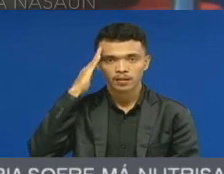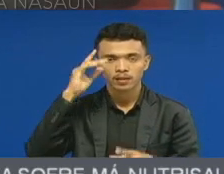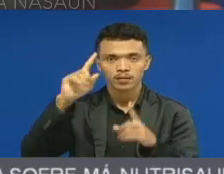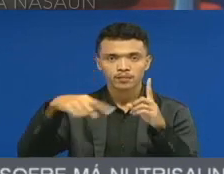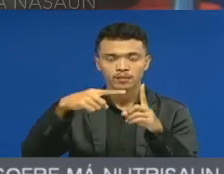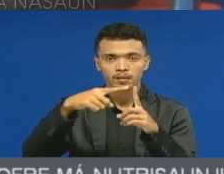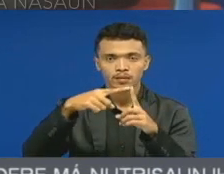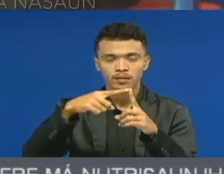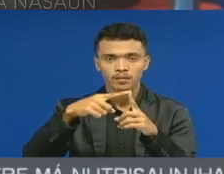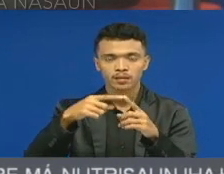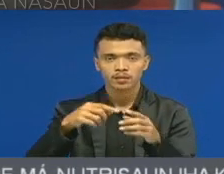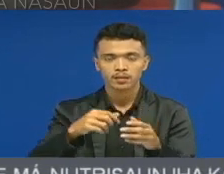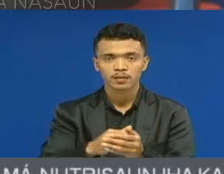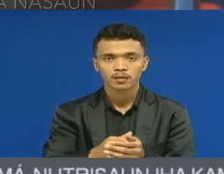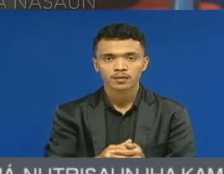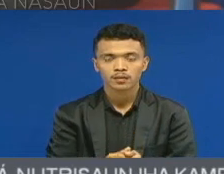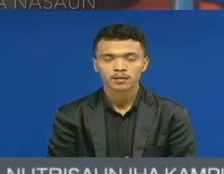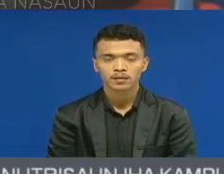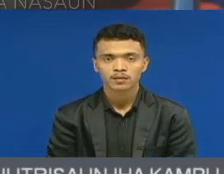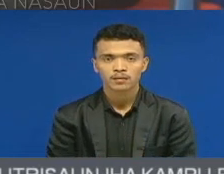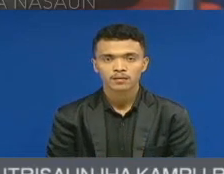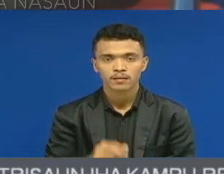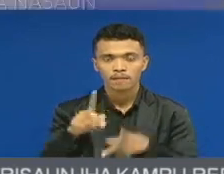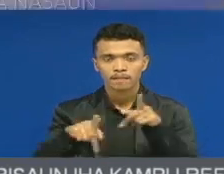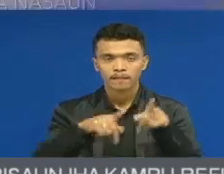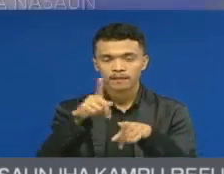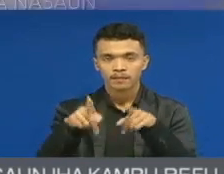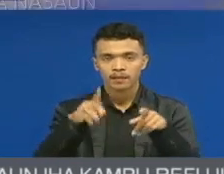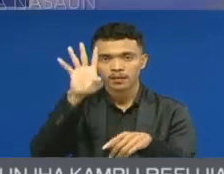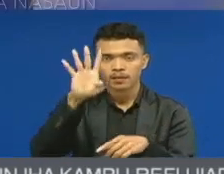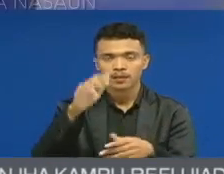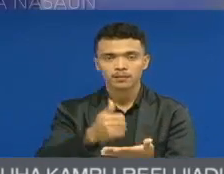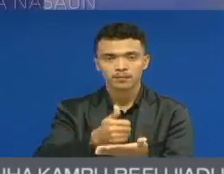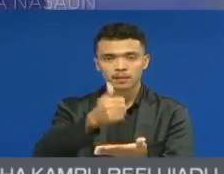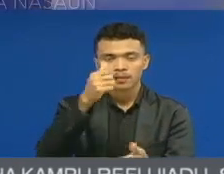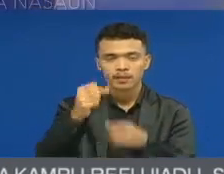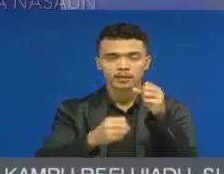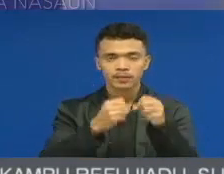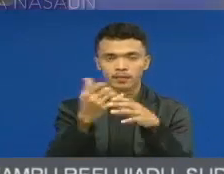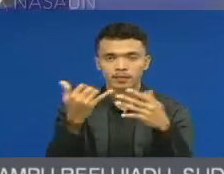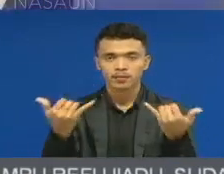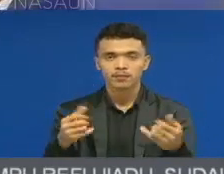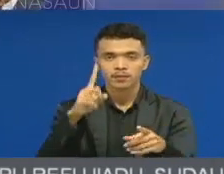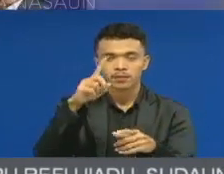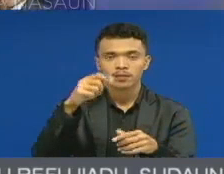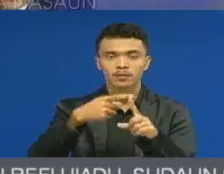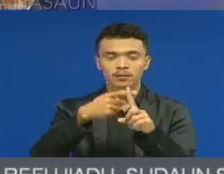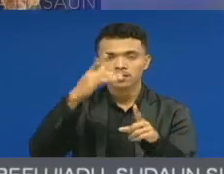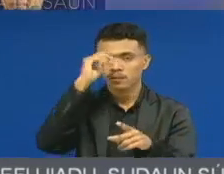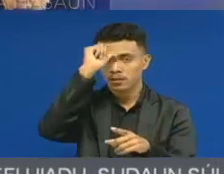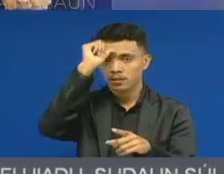how most parties in Manana and Tamba here on nine half maka Manantina and the Neidosi India, Idosi Filipina,